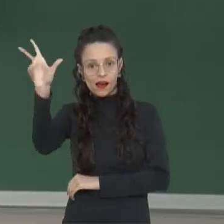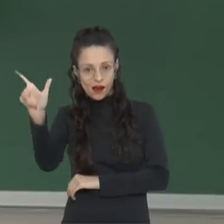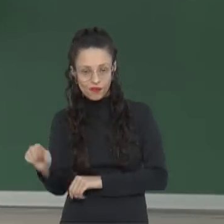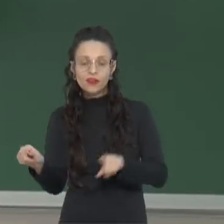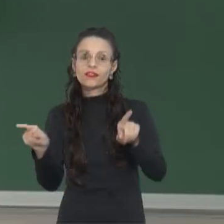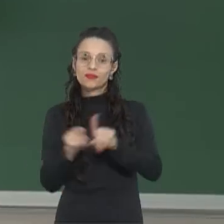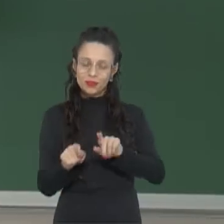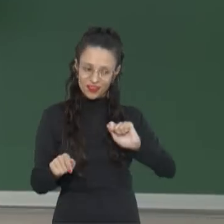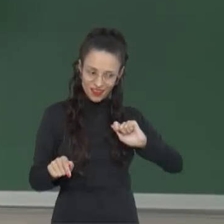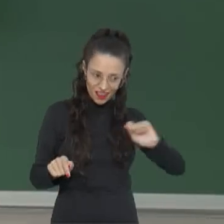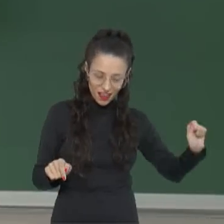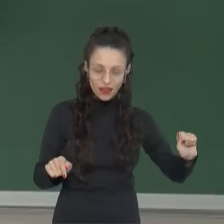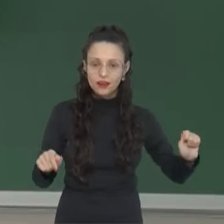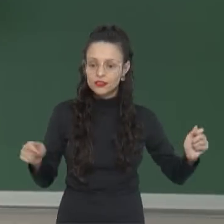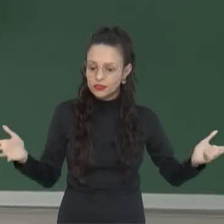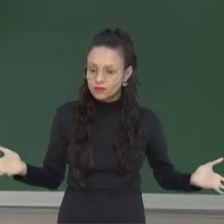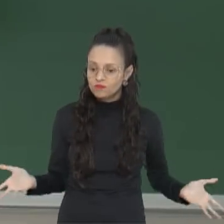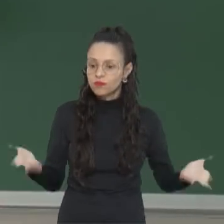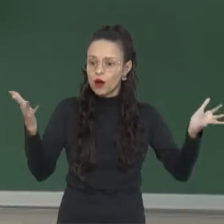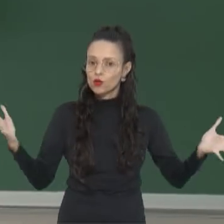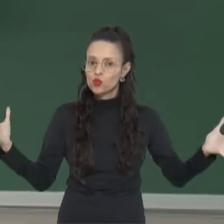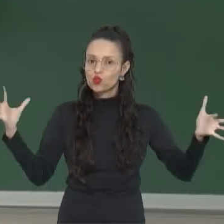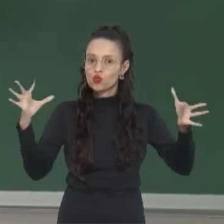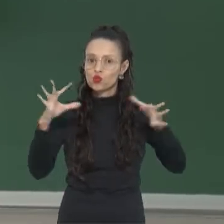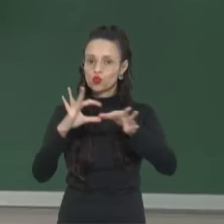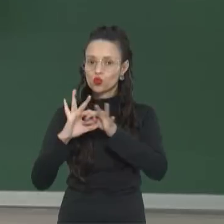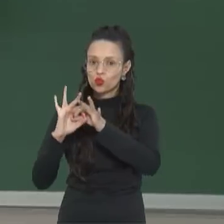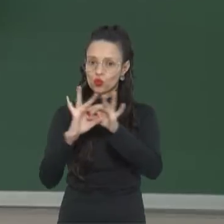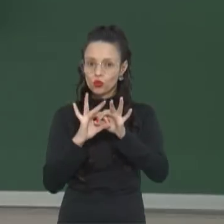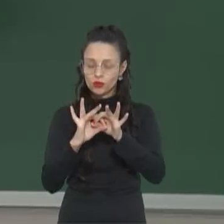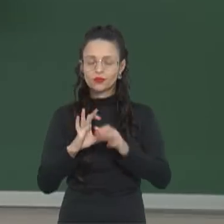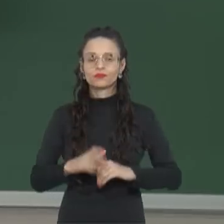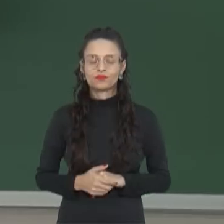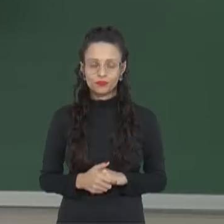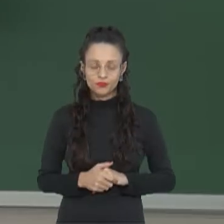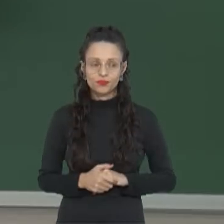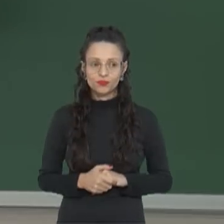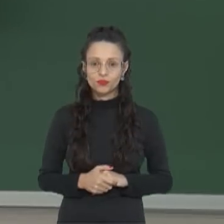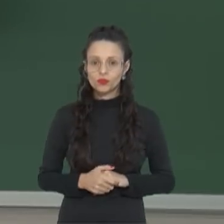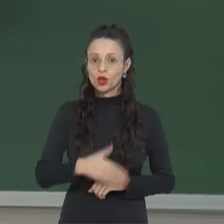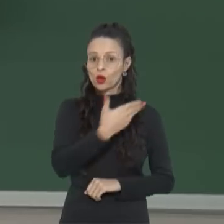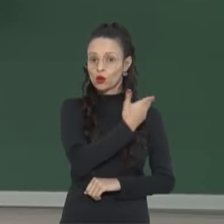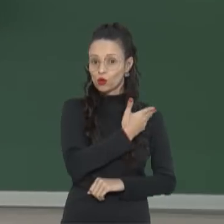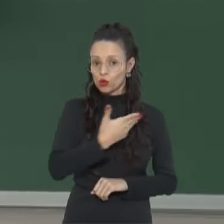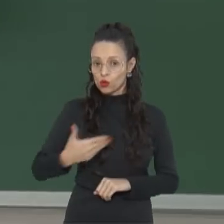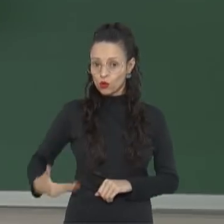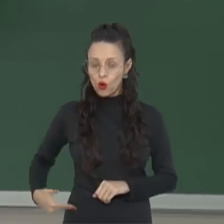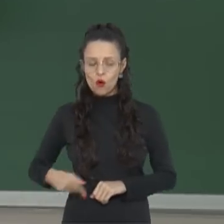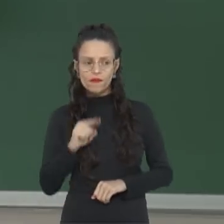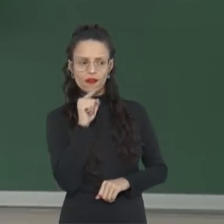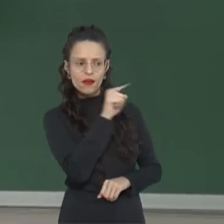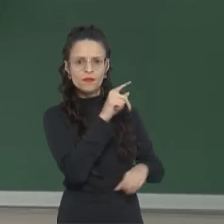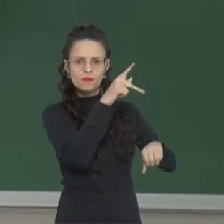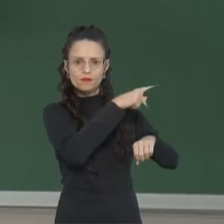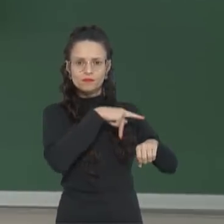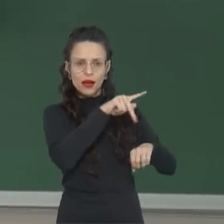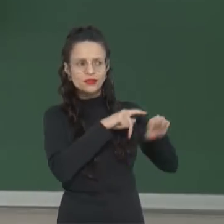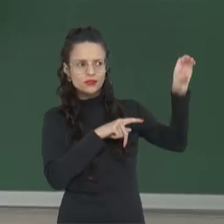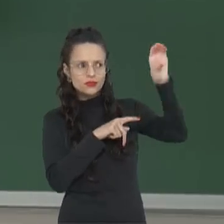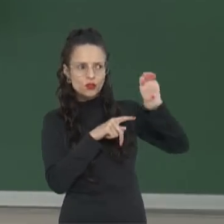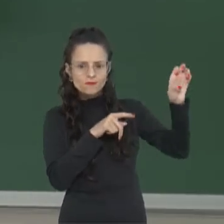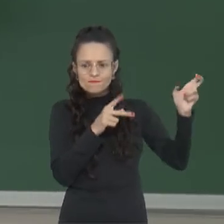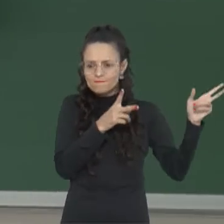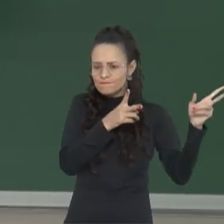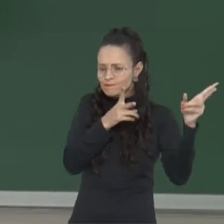ganhou força. Uma união entre esses países surgindo. Governantes dos países europeus perceberam que